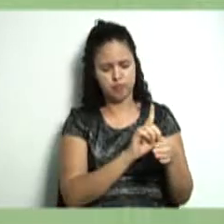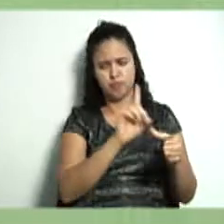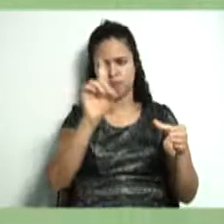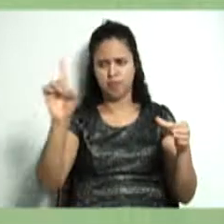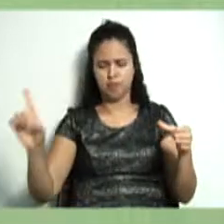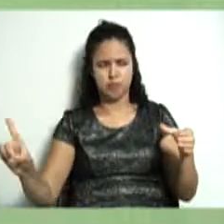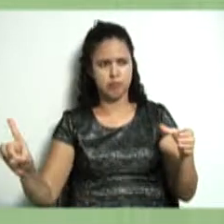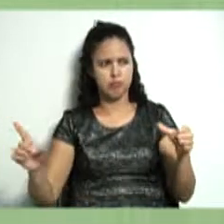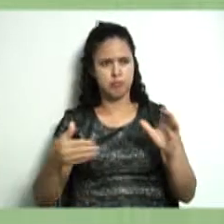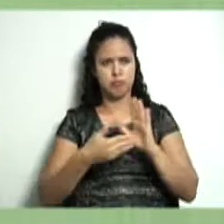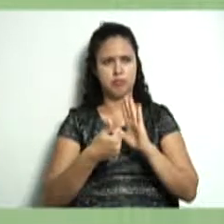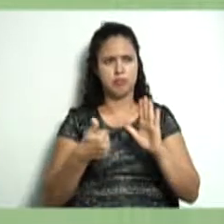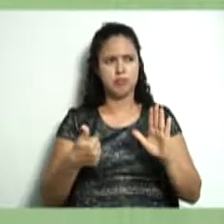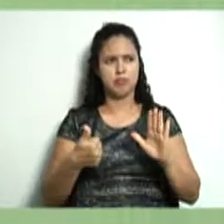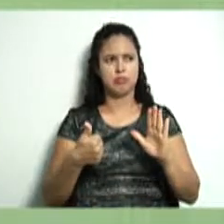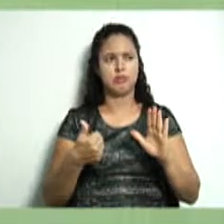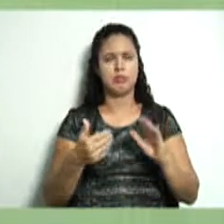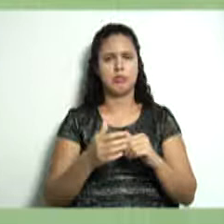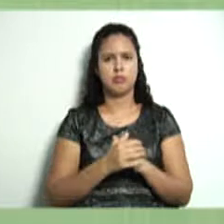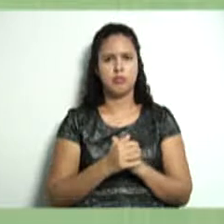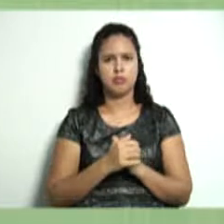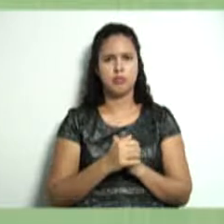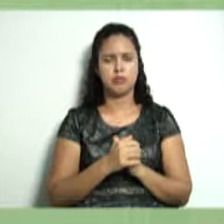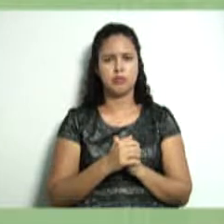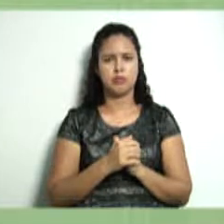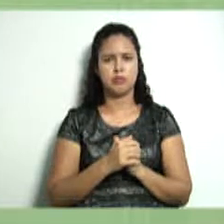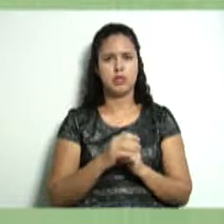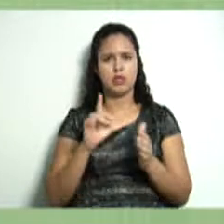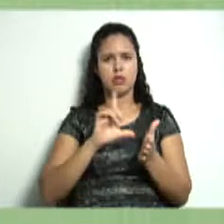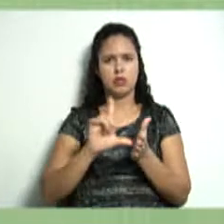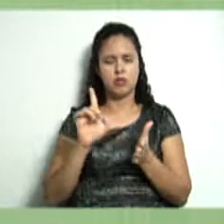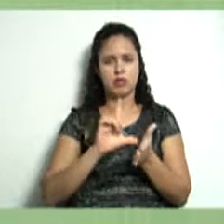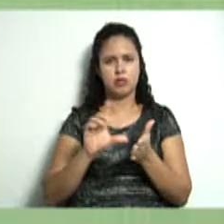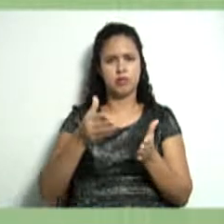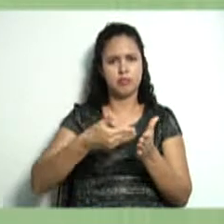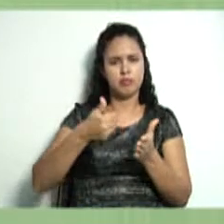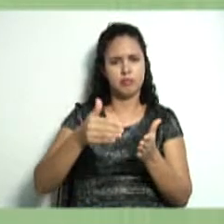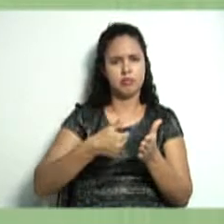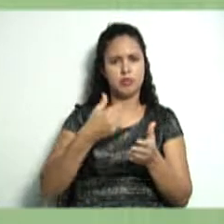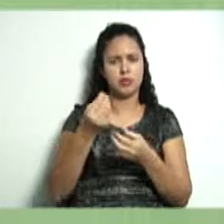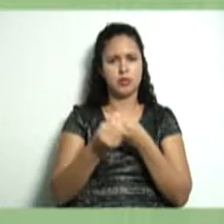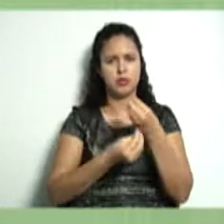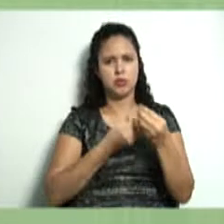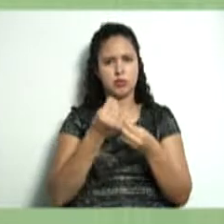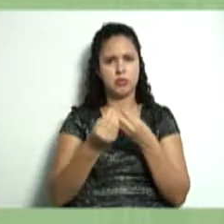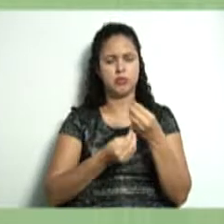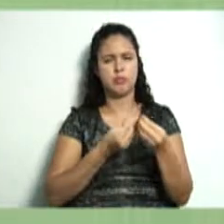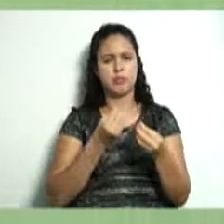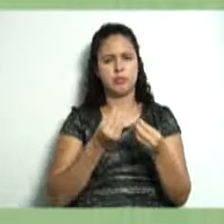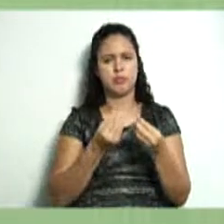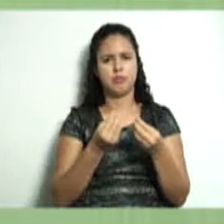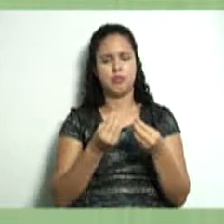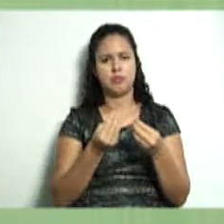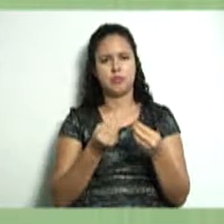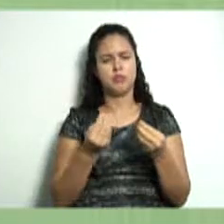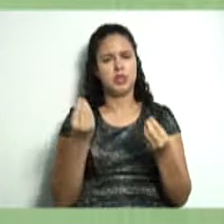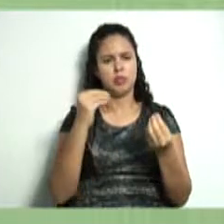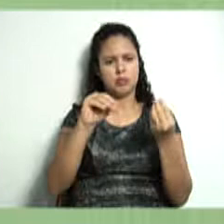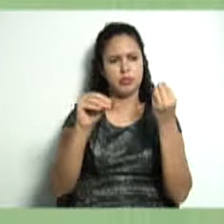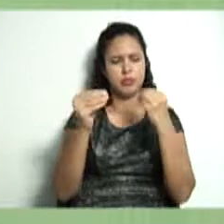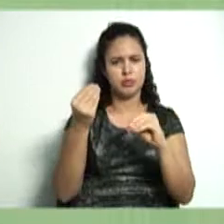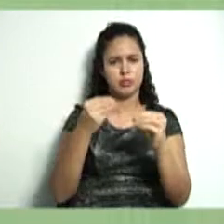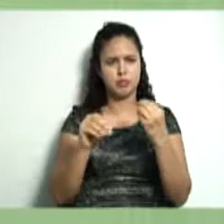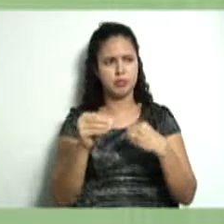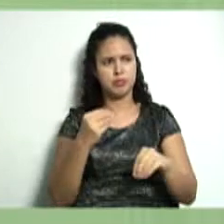no livro de matrículas com os motivos